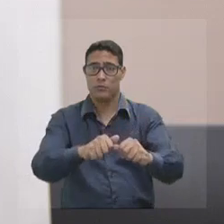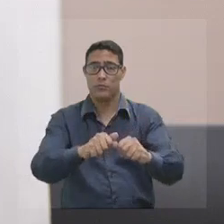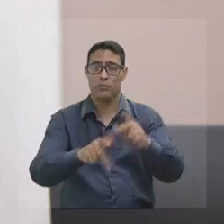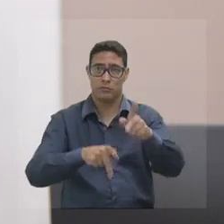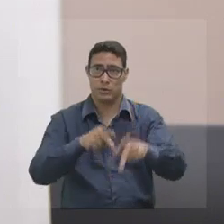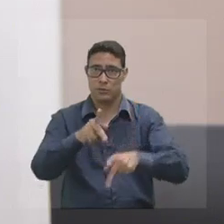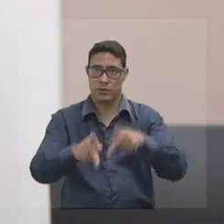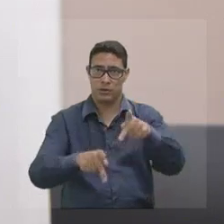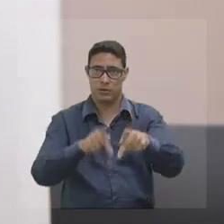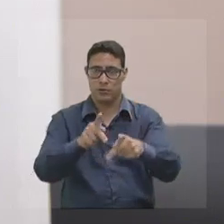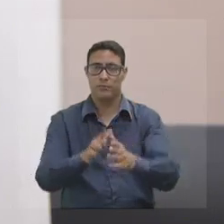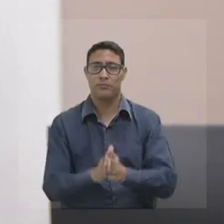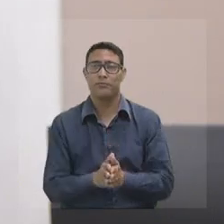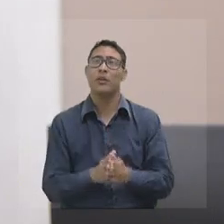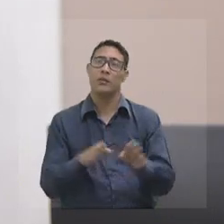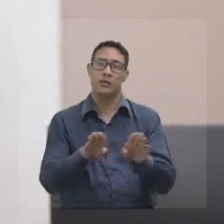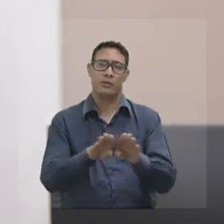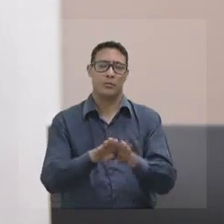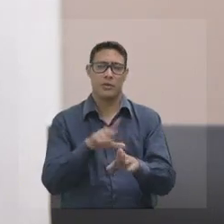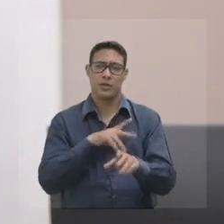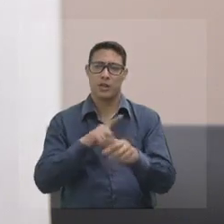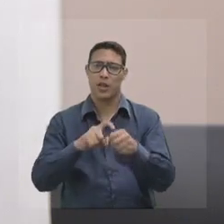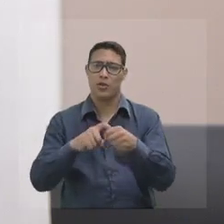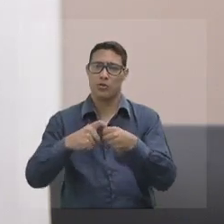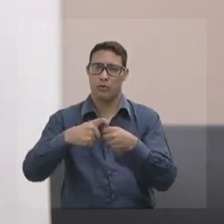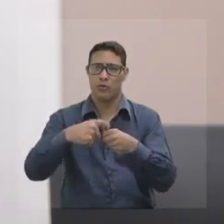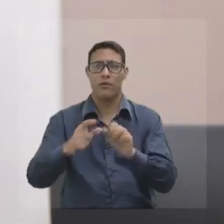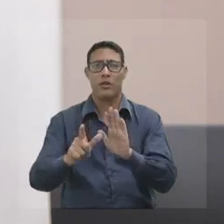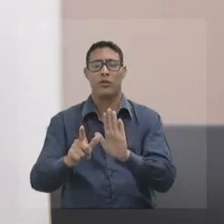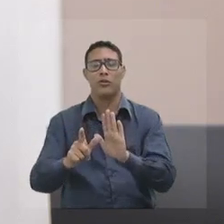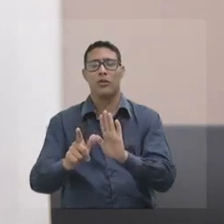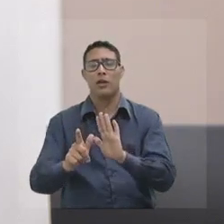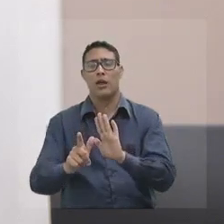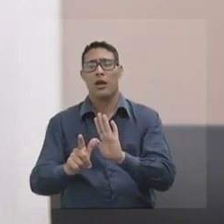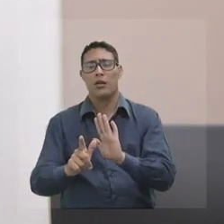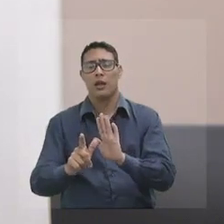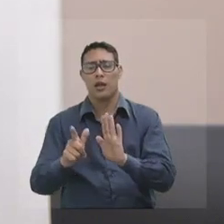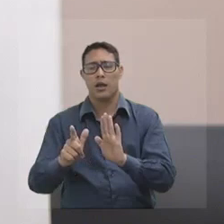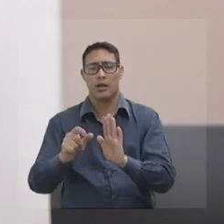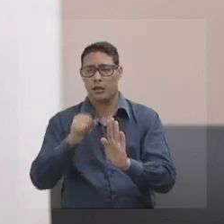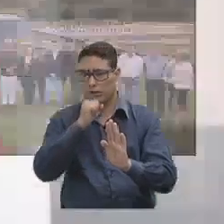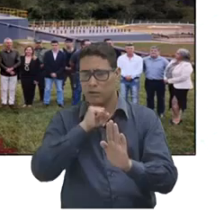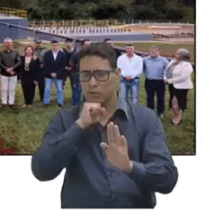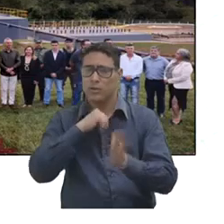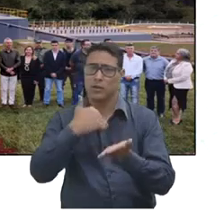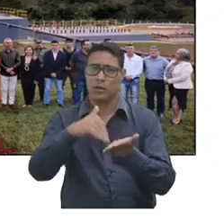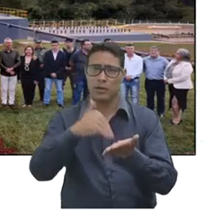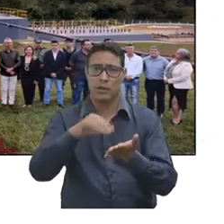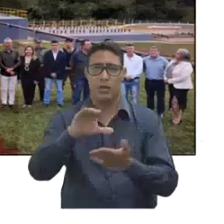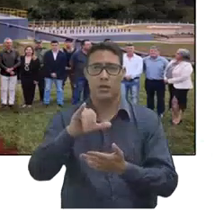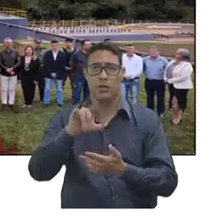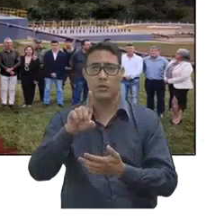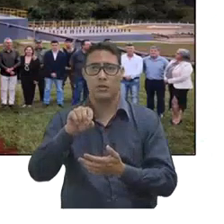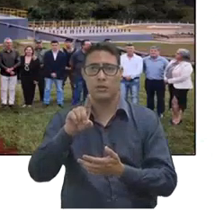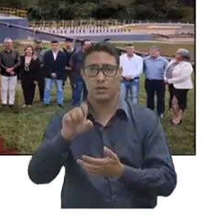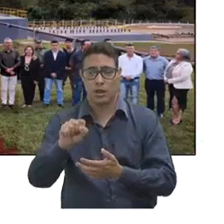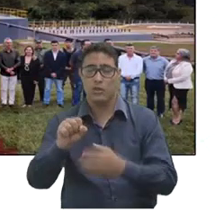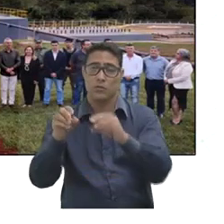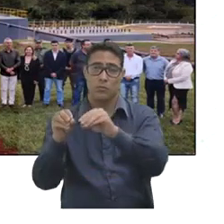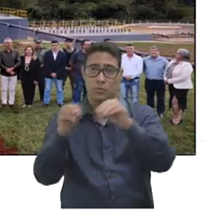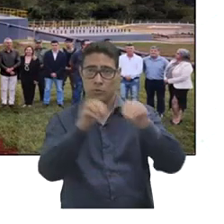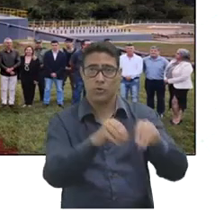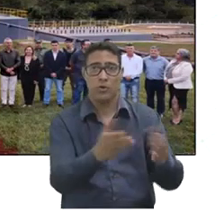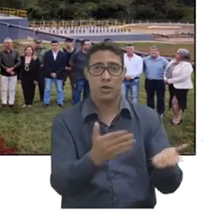é através de convênios da antiga Secretaria de cidades quando houve a transição para Secretaria de Meio Ambiente